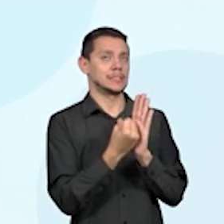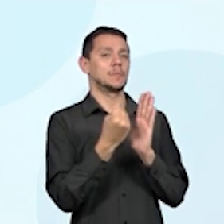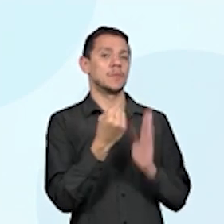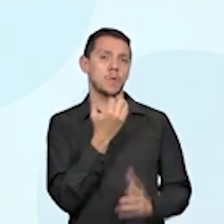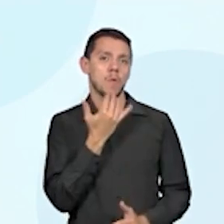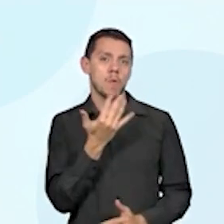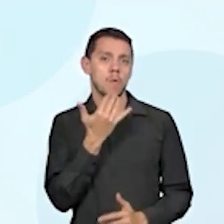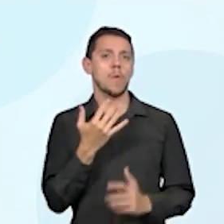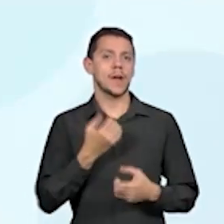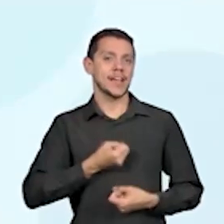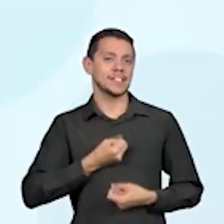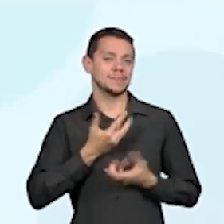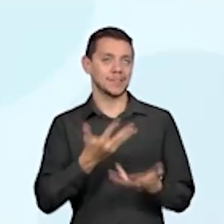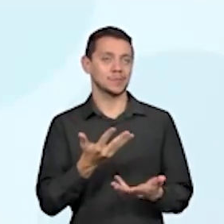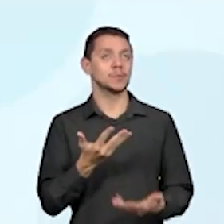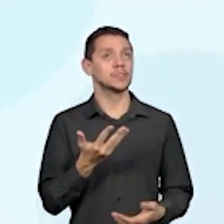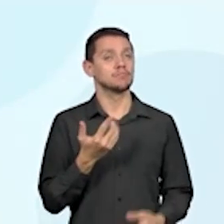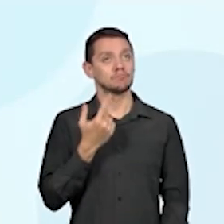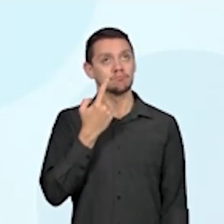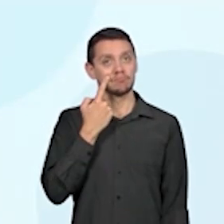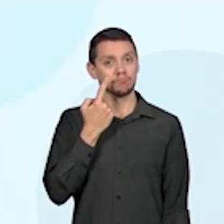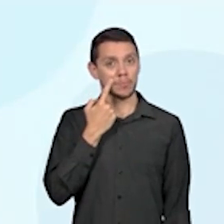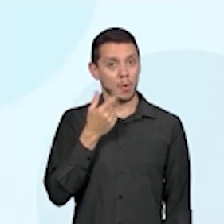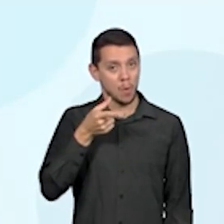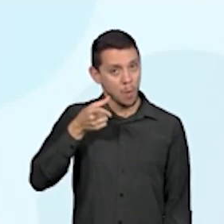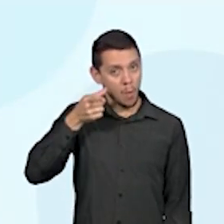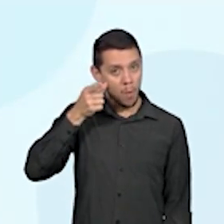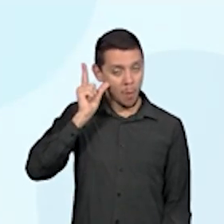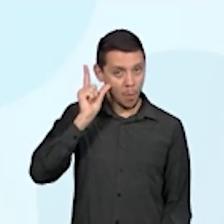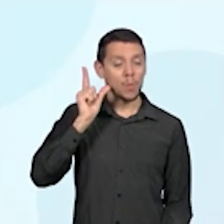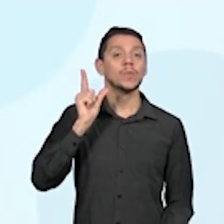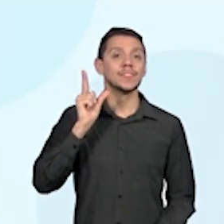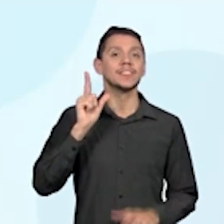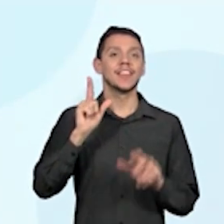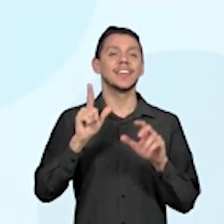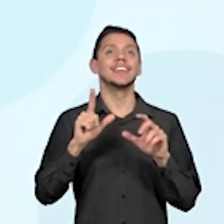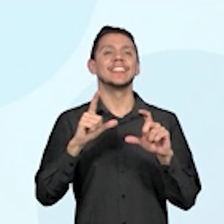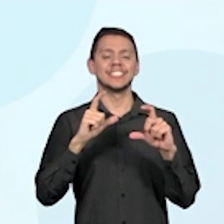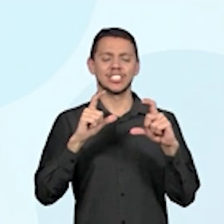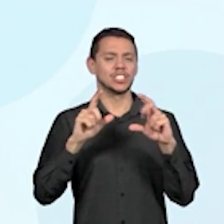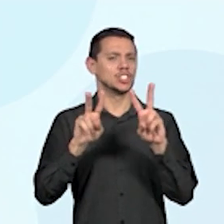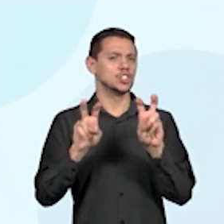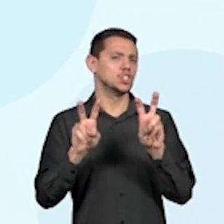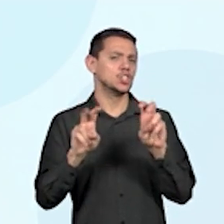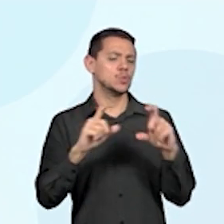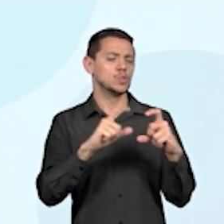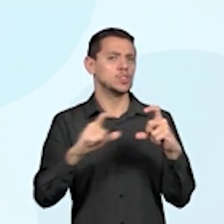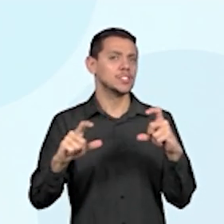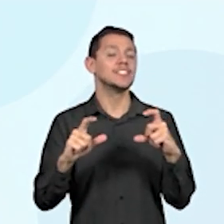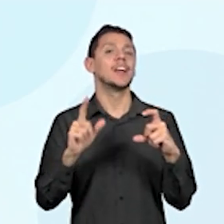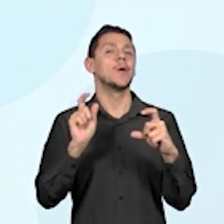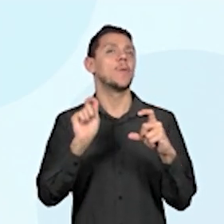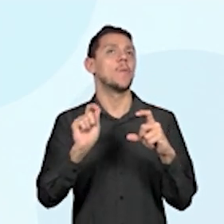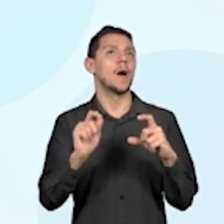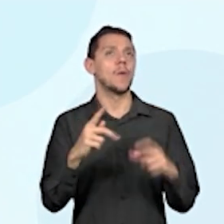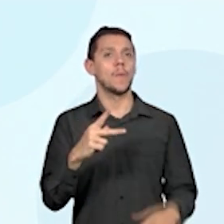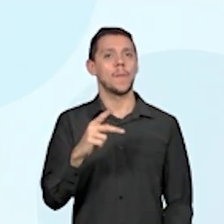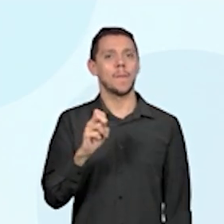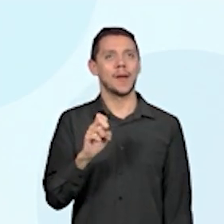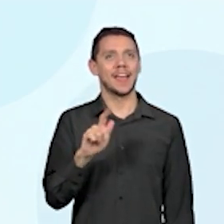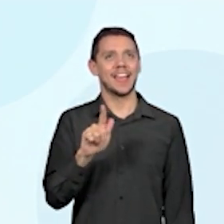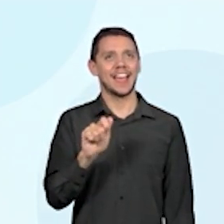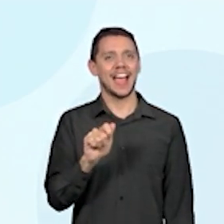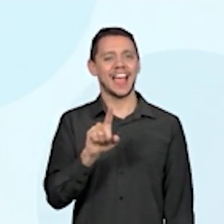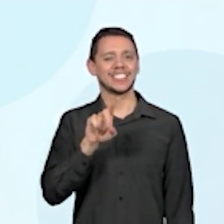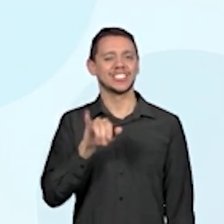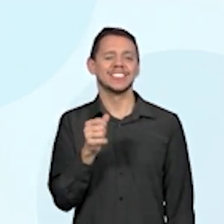Vamos observar na tela a tirinha de ontem, professora Fran, que tinha o título Pegadinha. Título interessante esse, hein? É, que é uma